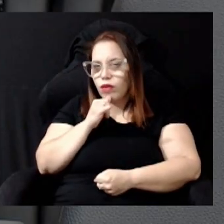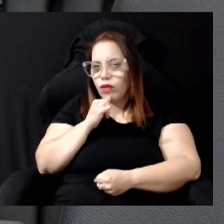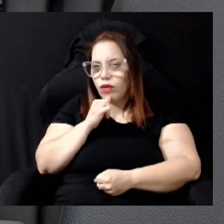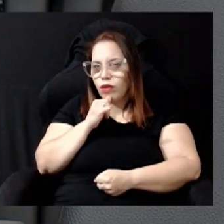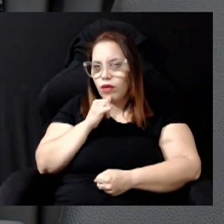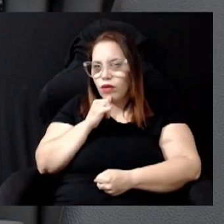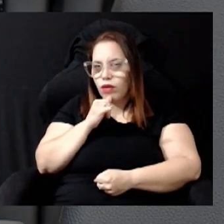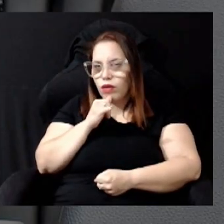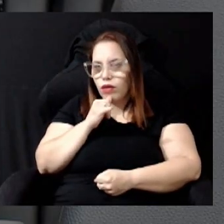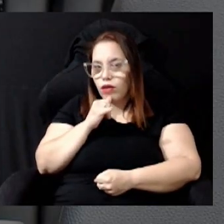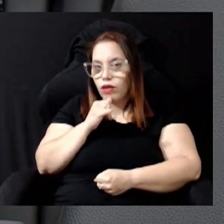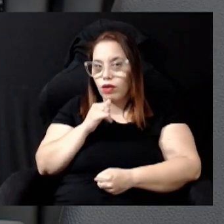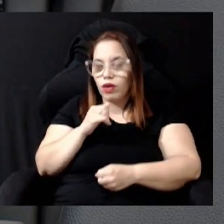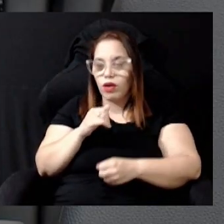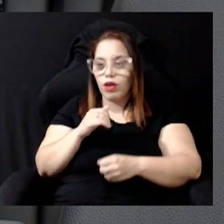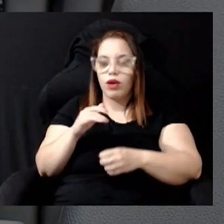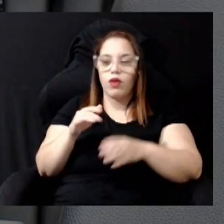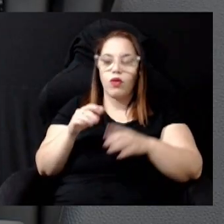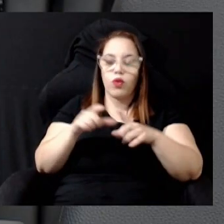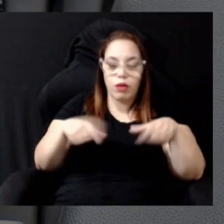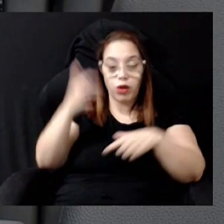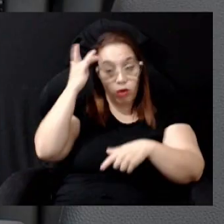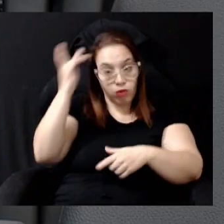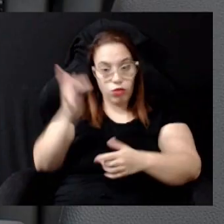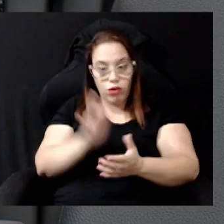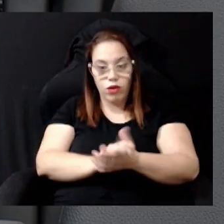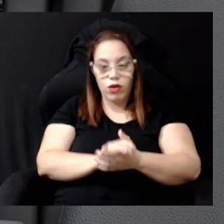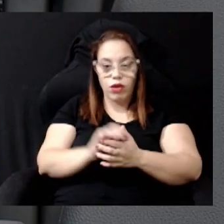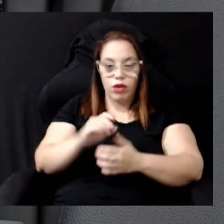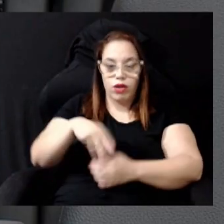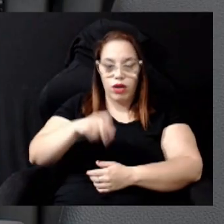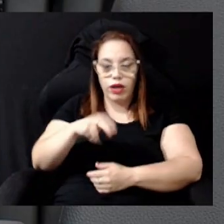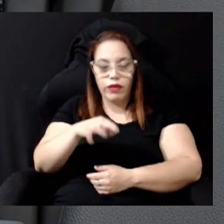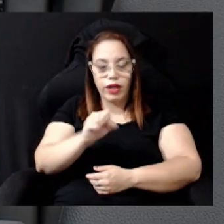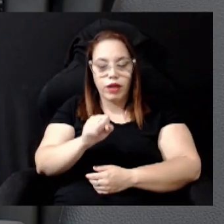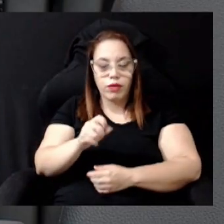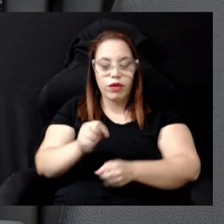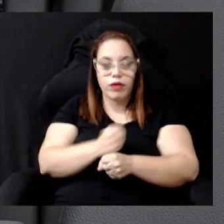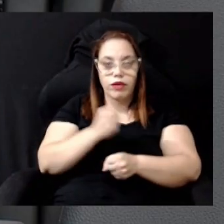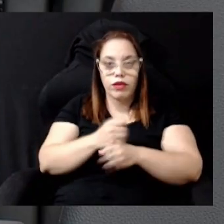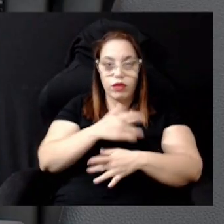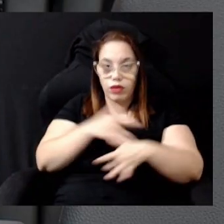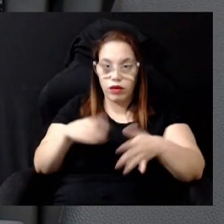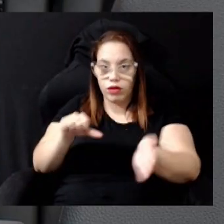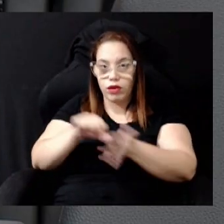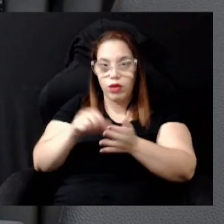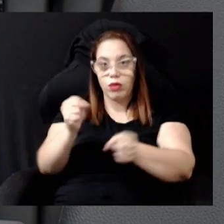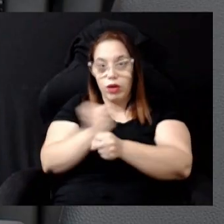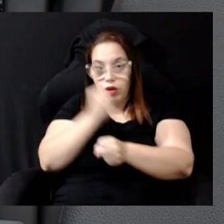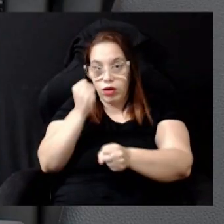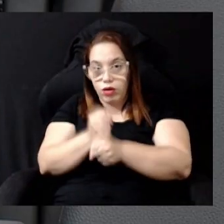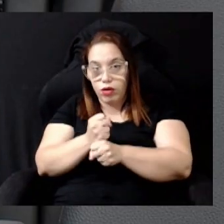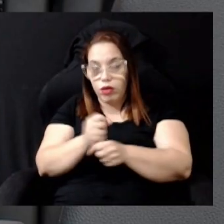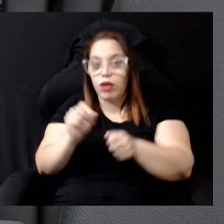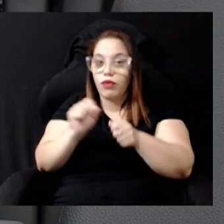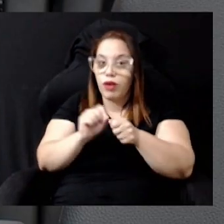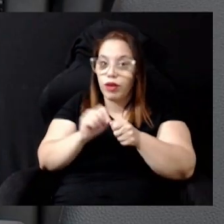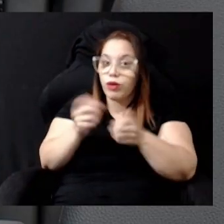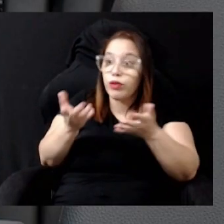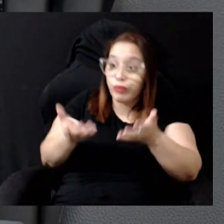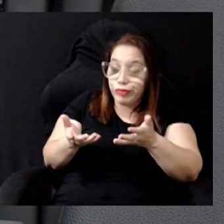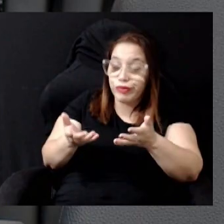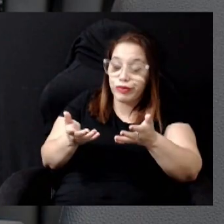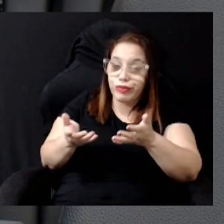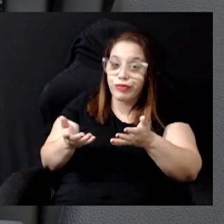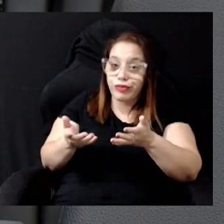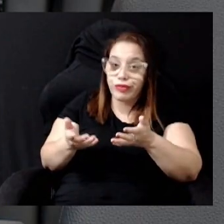amanhã, ou outras obras como centros de saúde, manutenção que é feito, né, nas vias